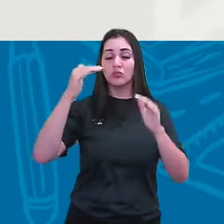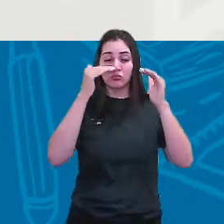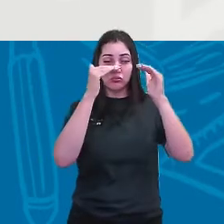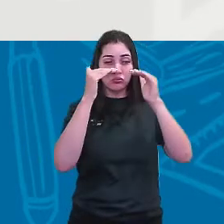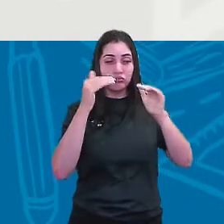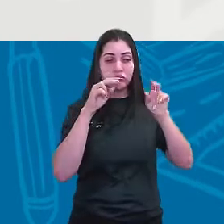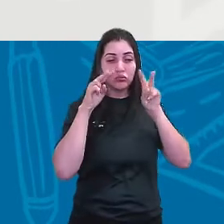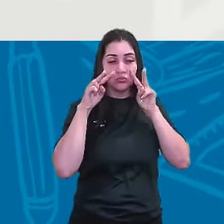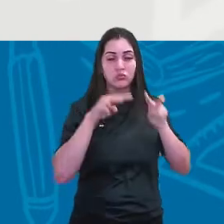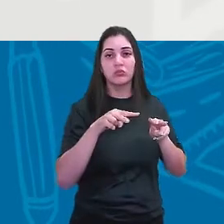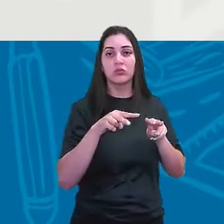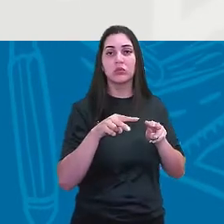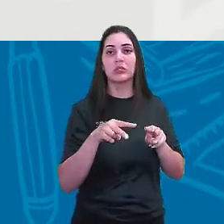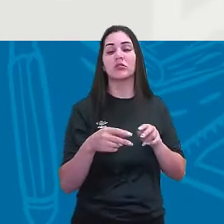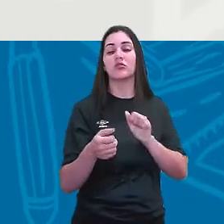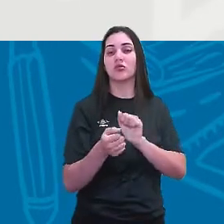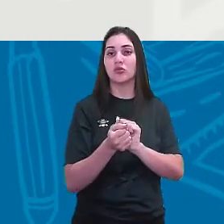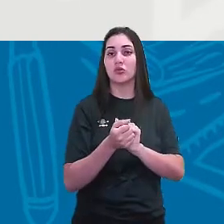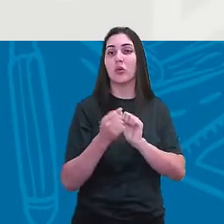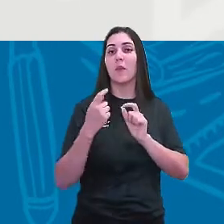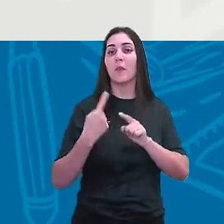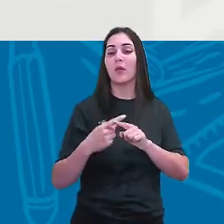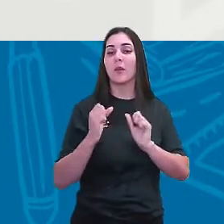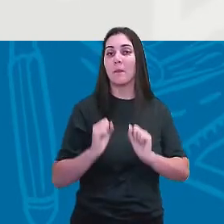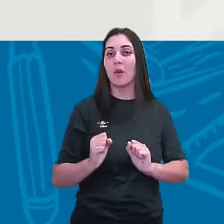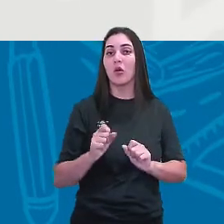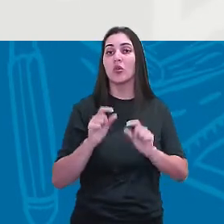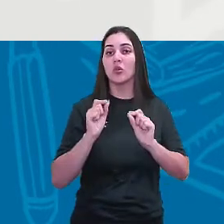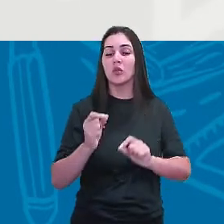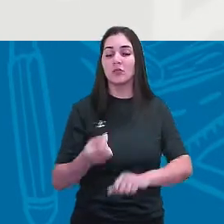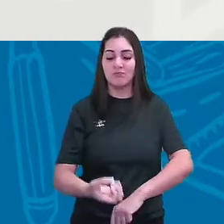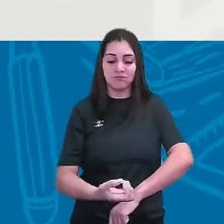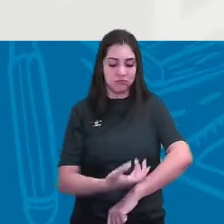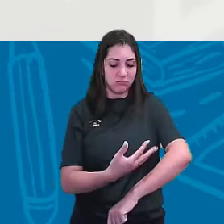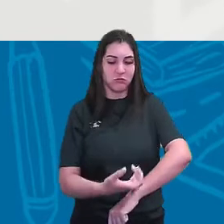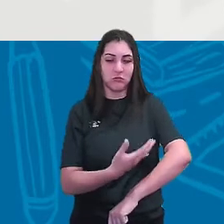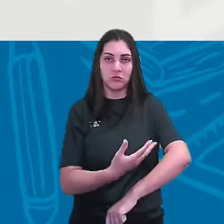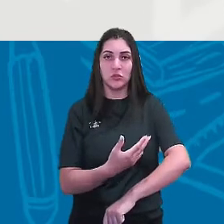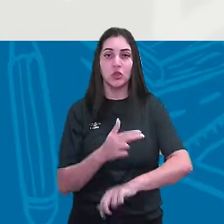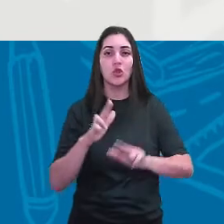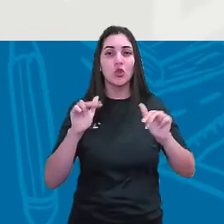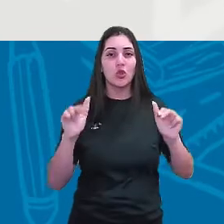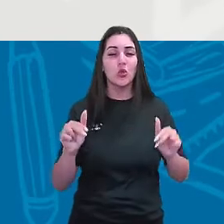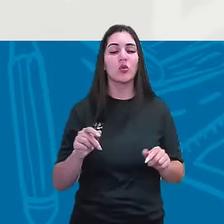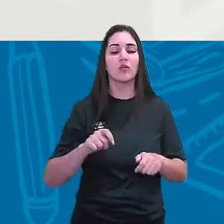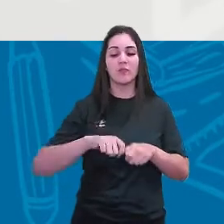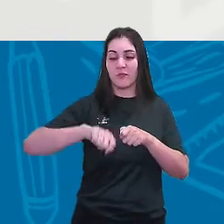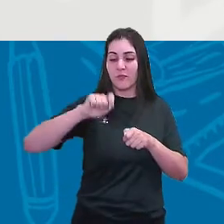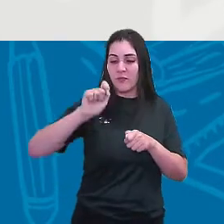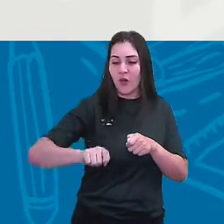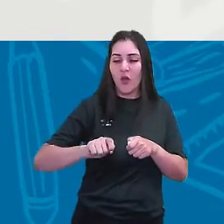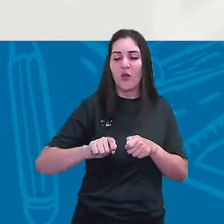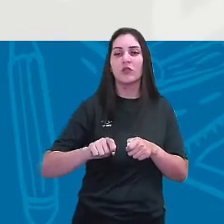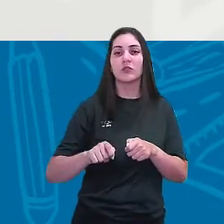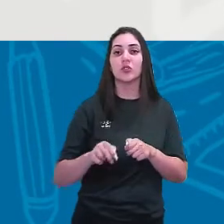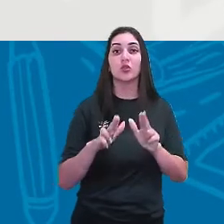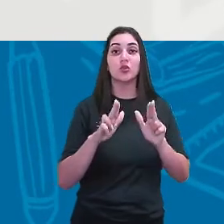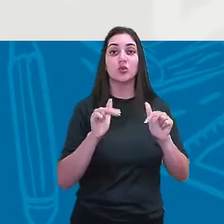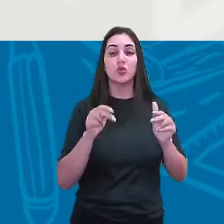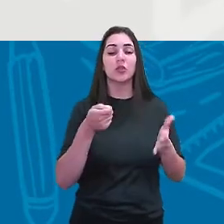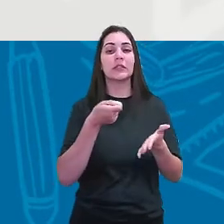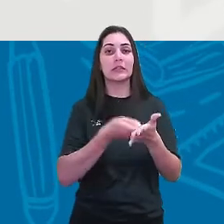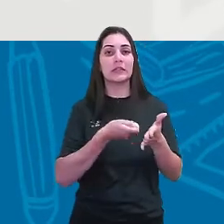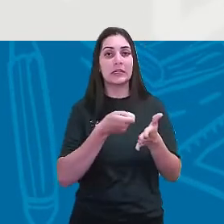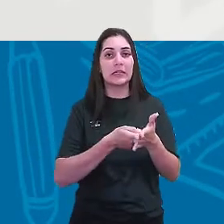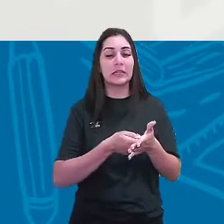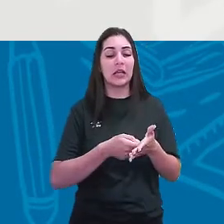com vocês, porque vocês podem também se queimar. Jamais mexer com isqueiro, com fósforo, tá certo? Nunca tentar